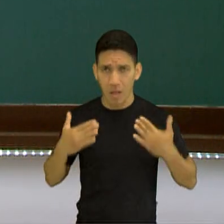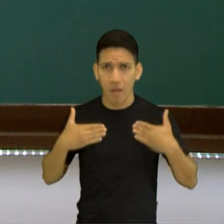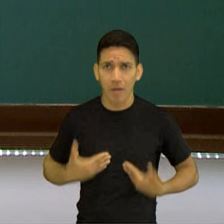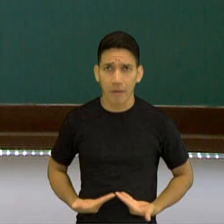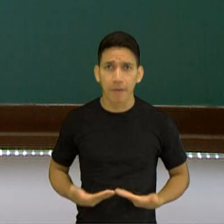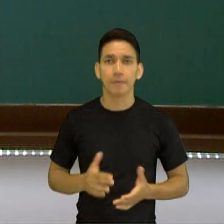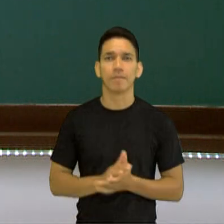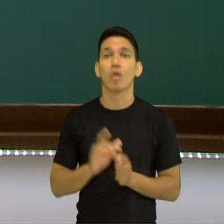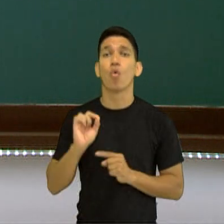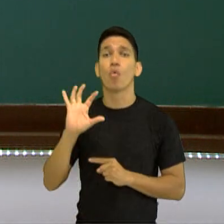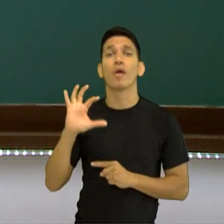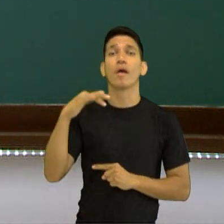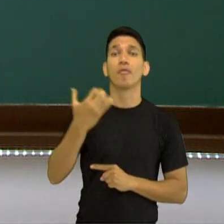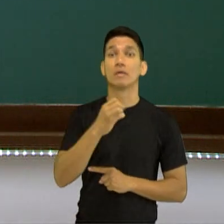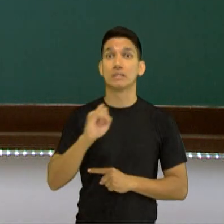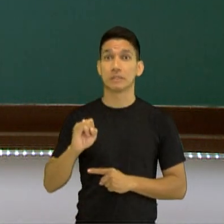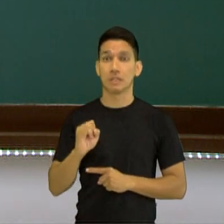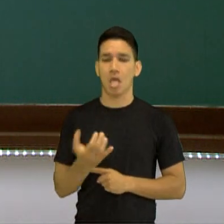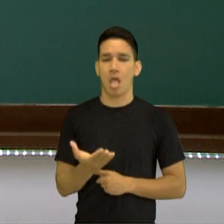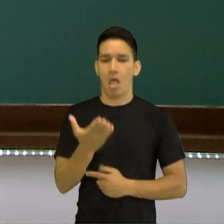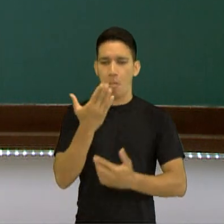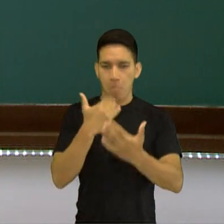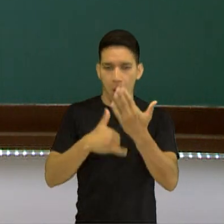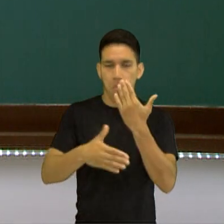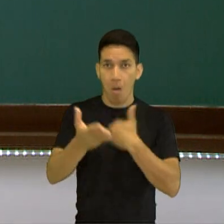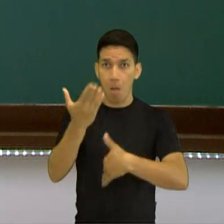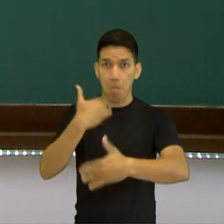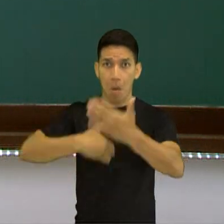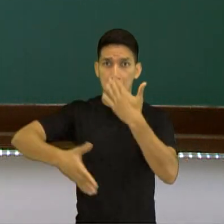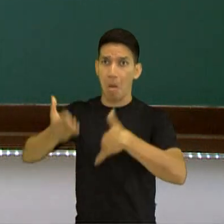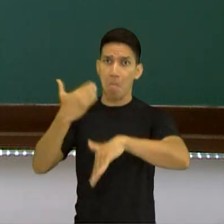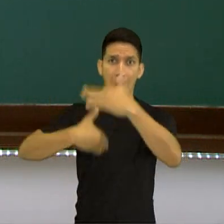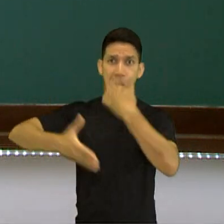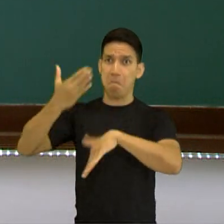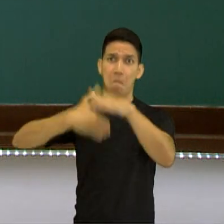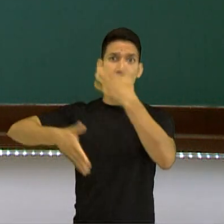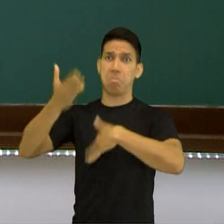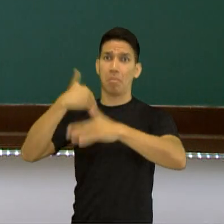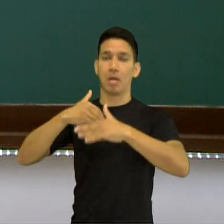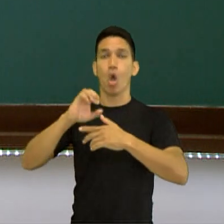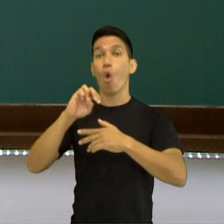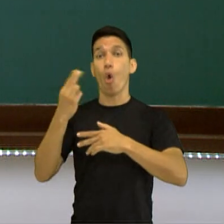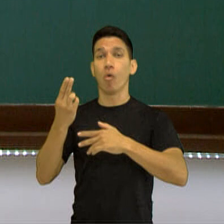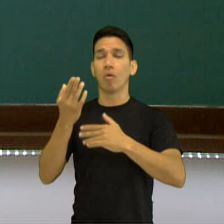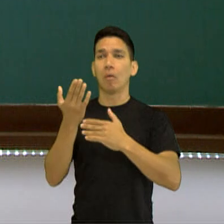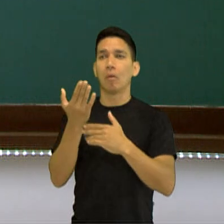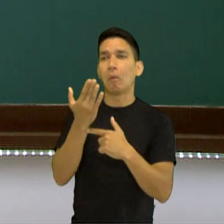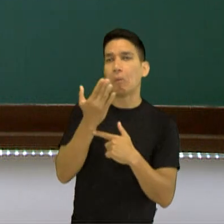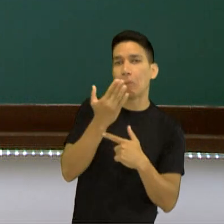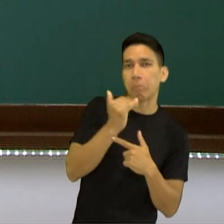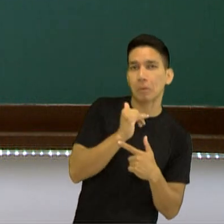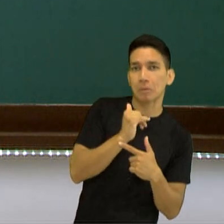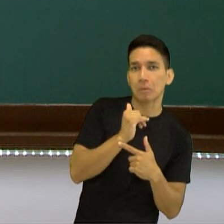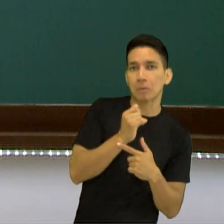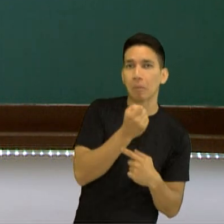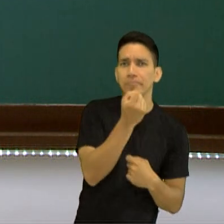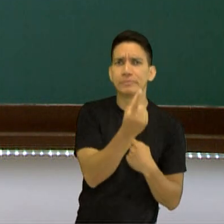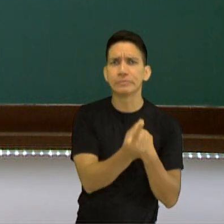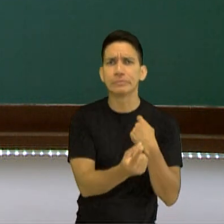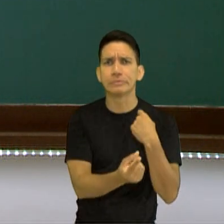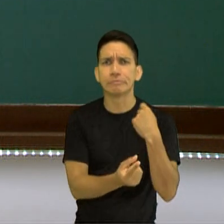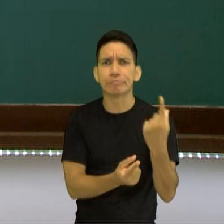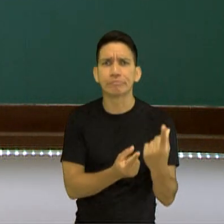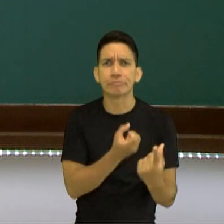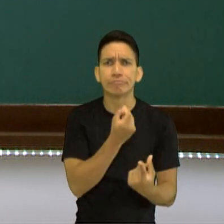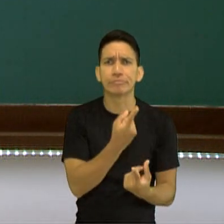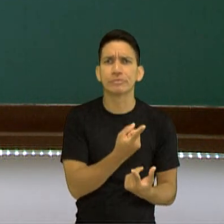que acontece se a gente ingerir esse nutriente em excesso? E se a gente reduzir demais, deixar de consumir? Quais